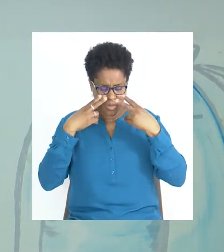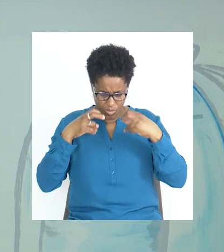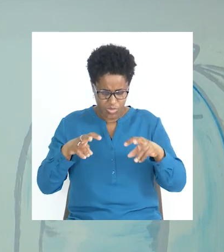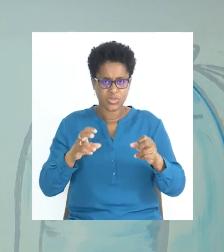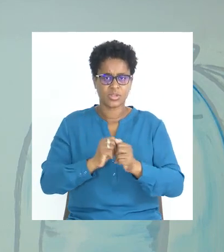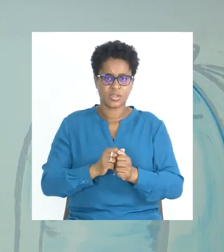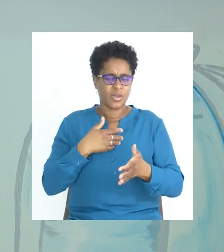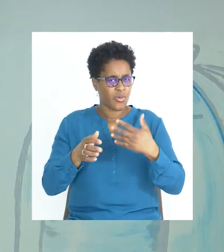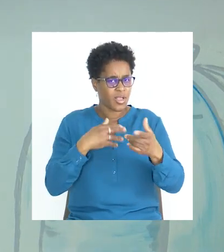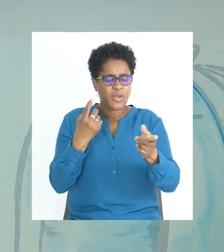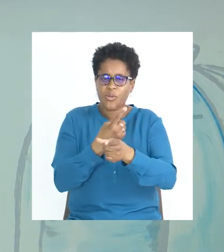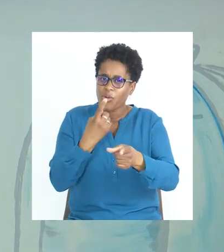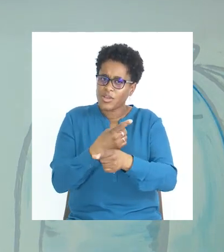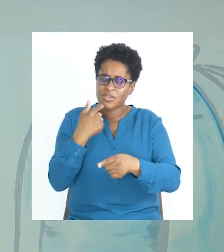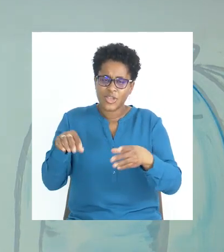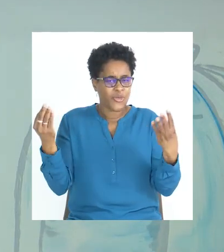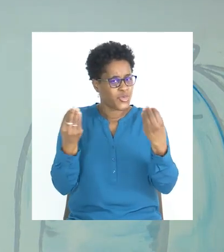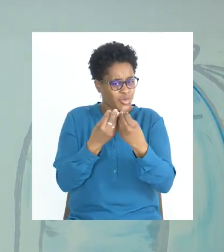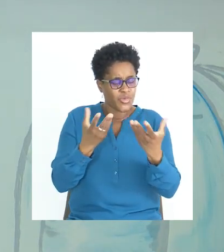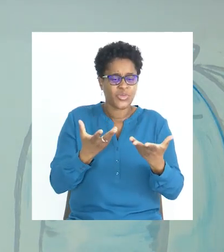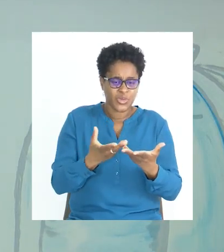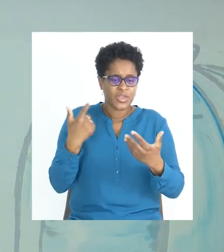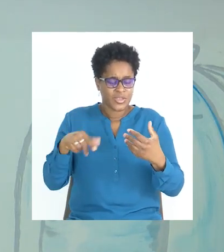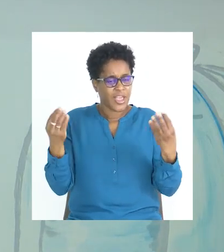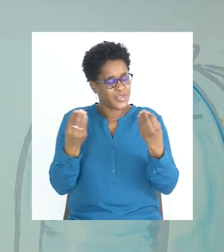demais pesquisar. Qualquer coisa, estamos